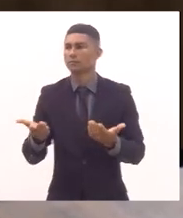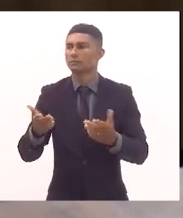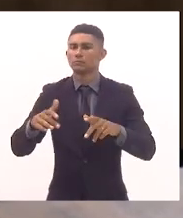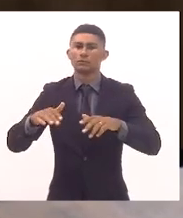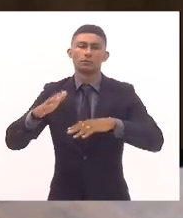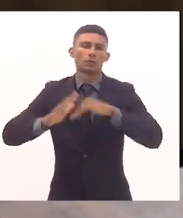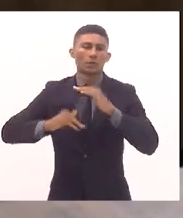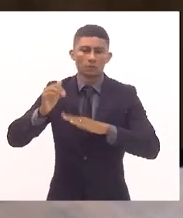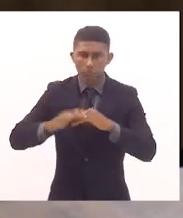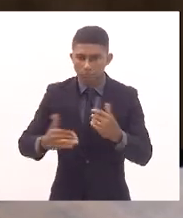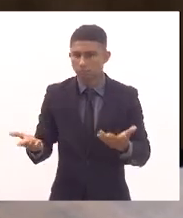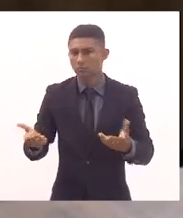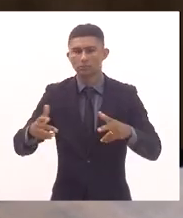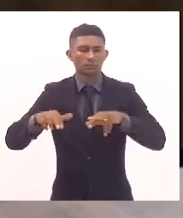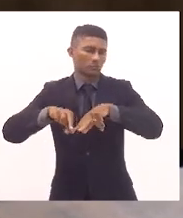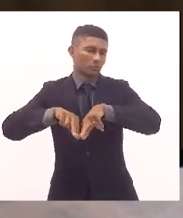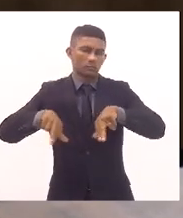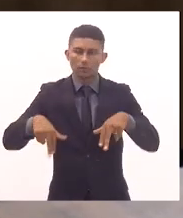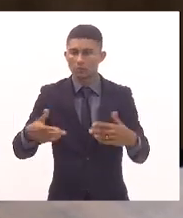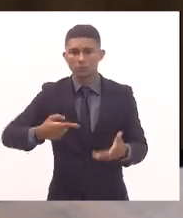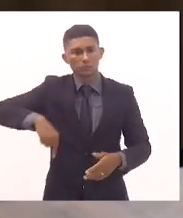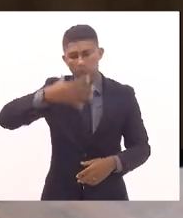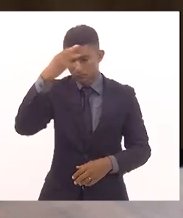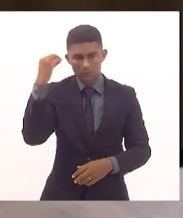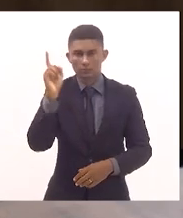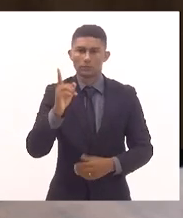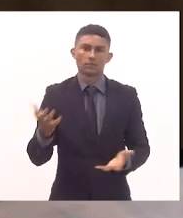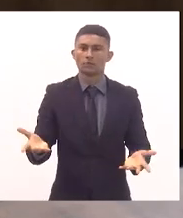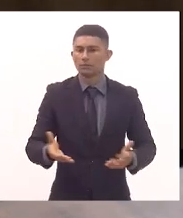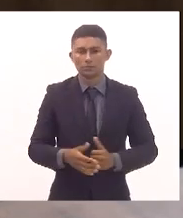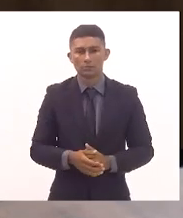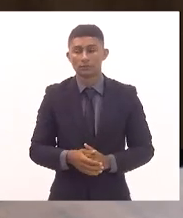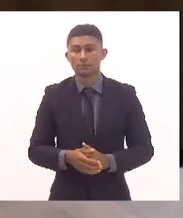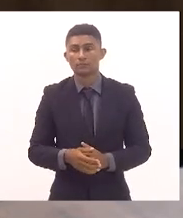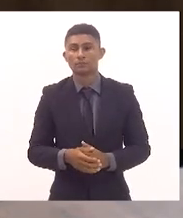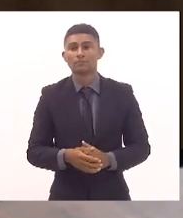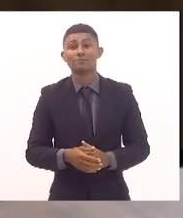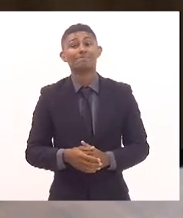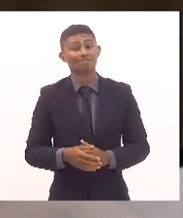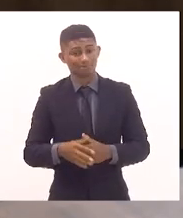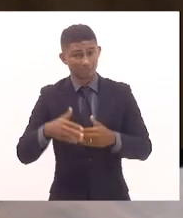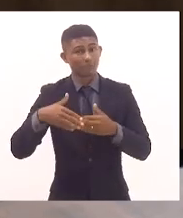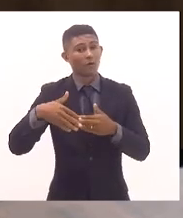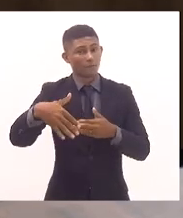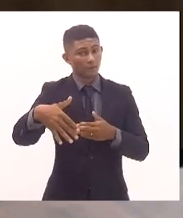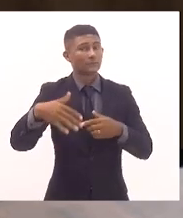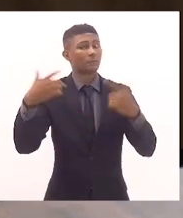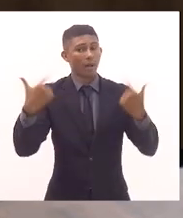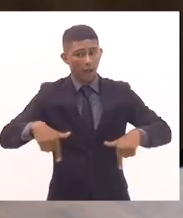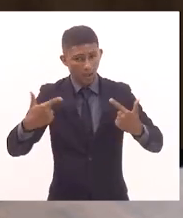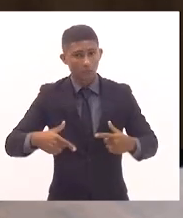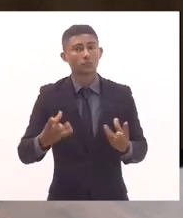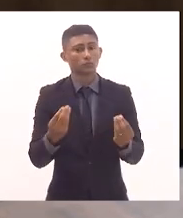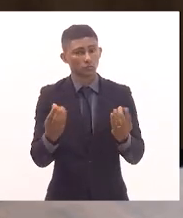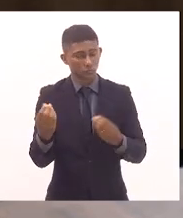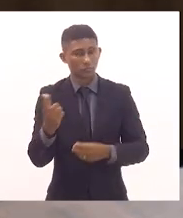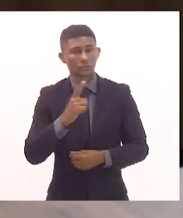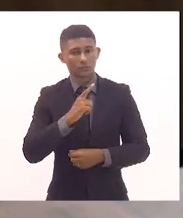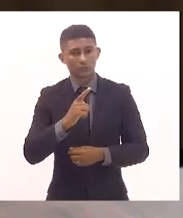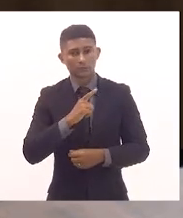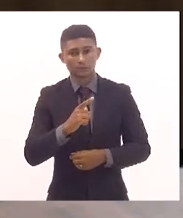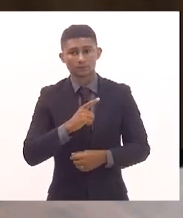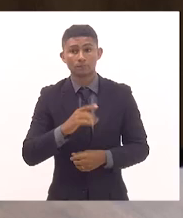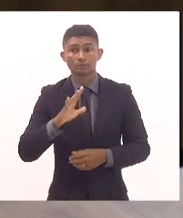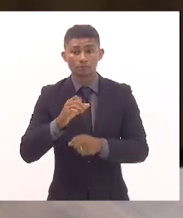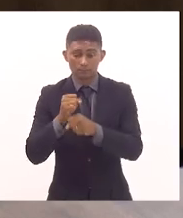de necrópsia, enfim. Deputada Tia Ju, há muita coisa ainda para ser feito, mas depois